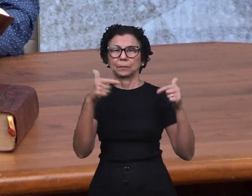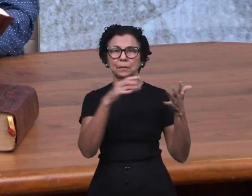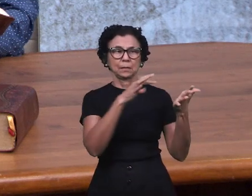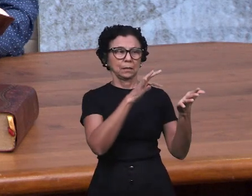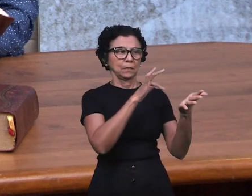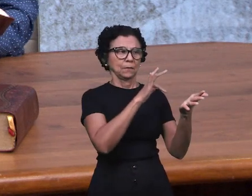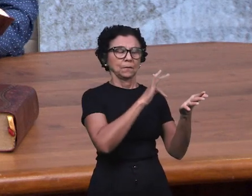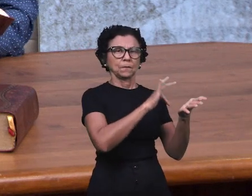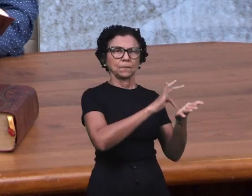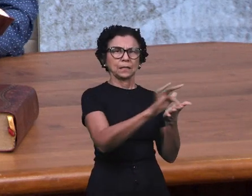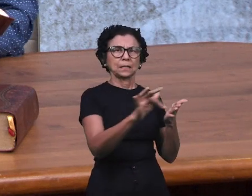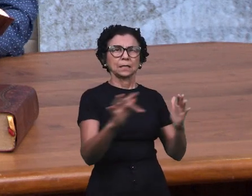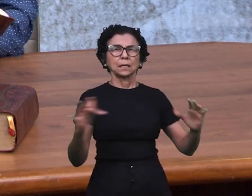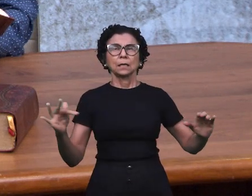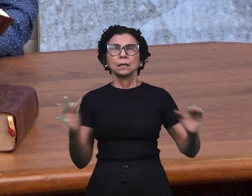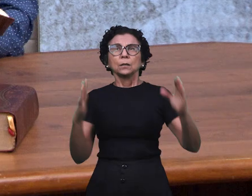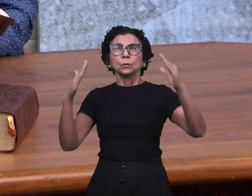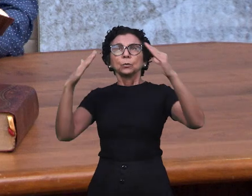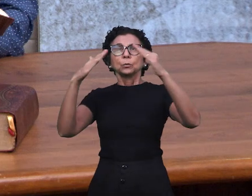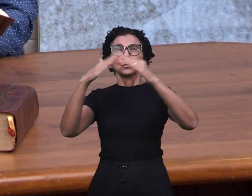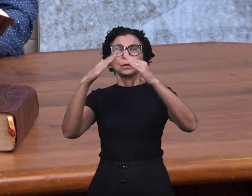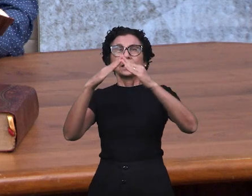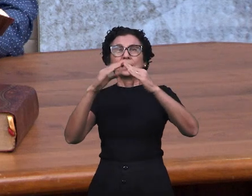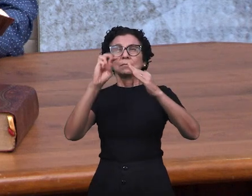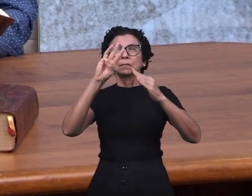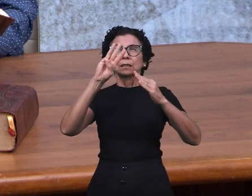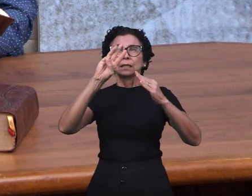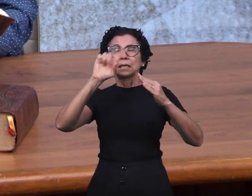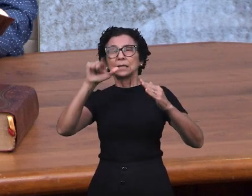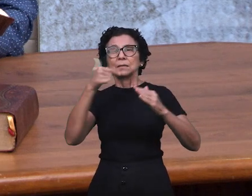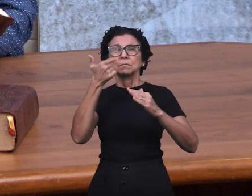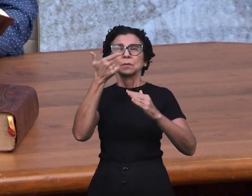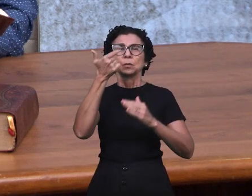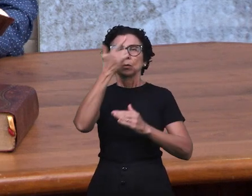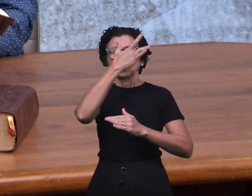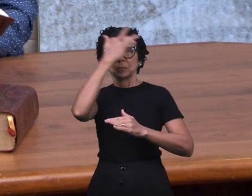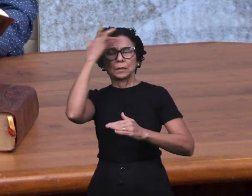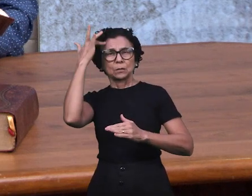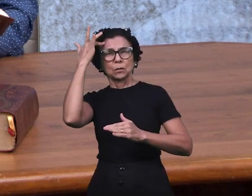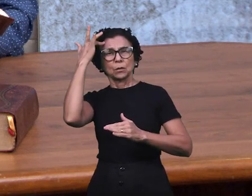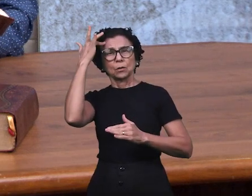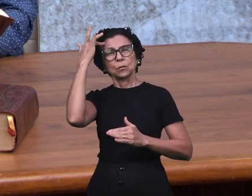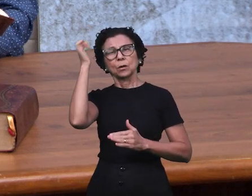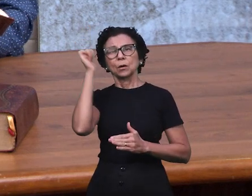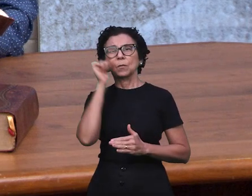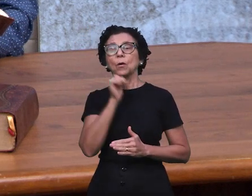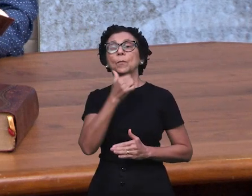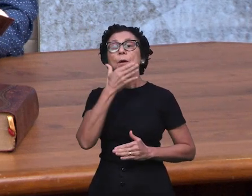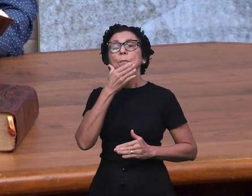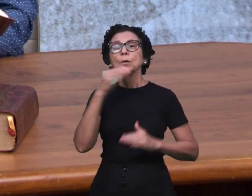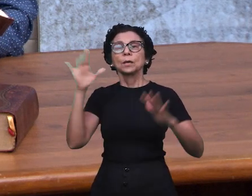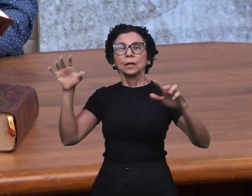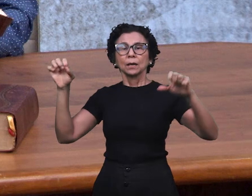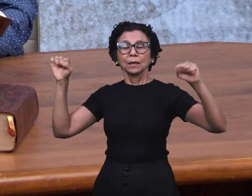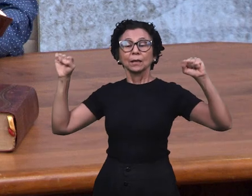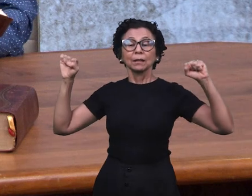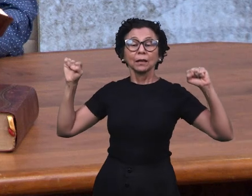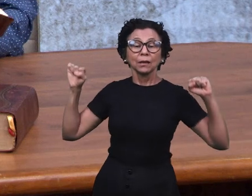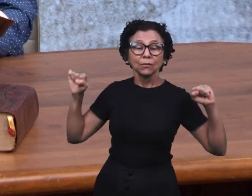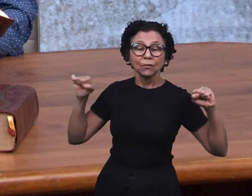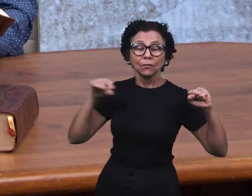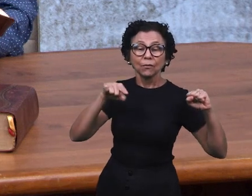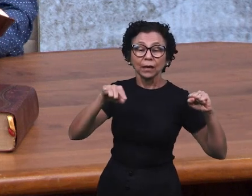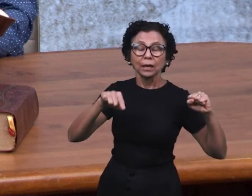E sobre o telhado havia alguns 3.000 homens e mulheres que estavam vendo brincar